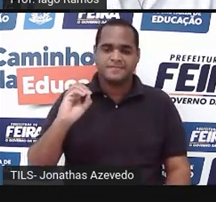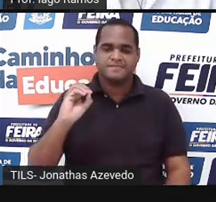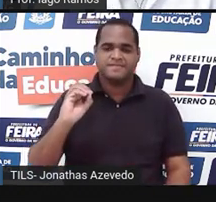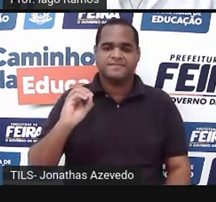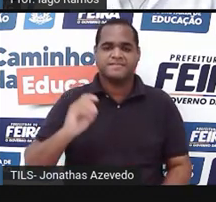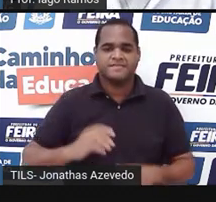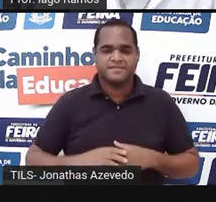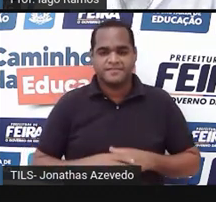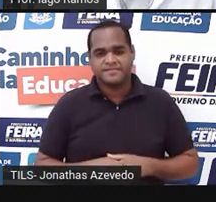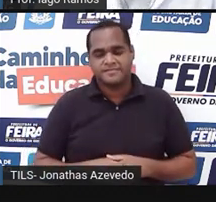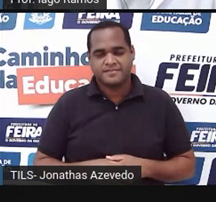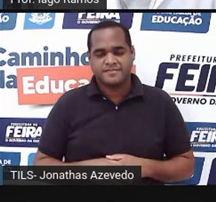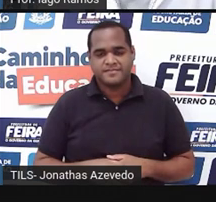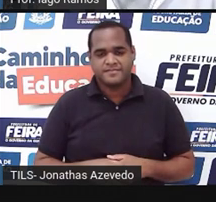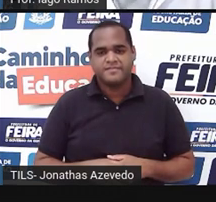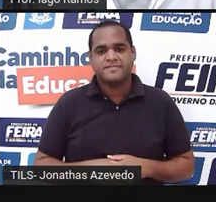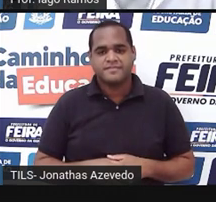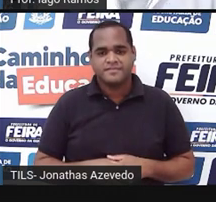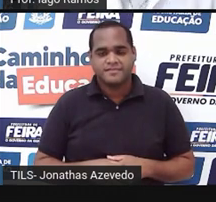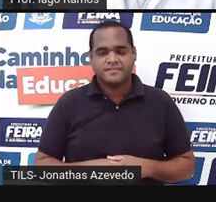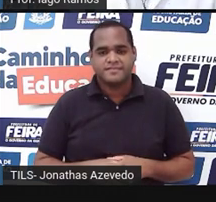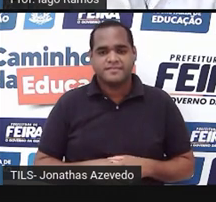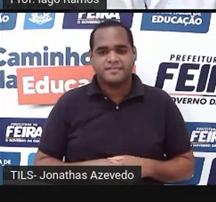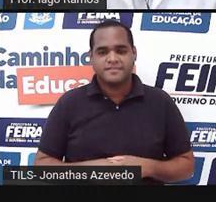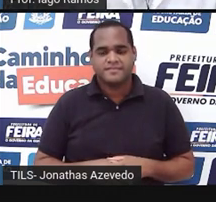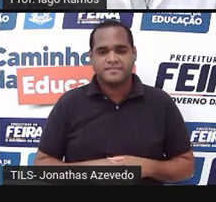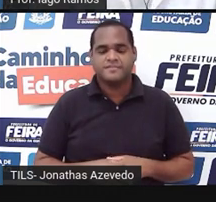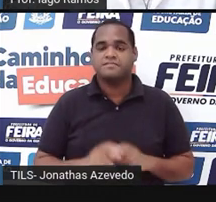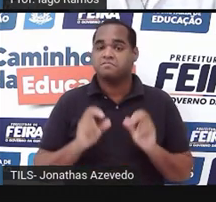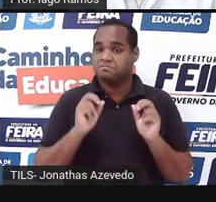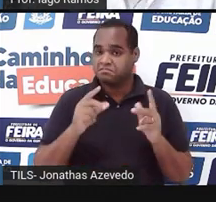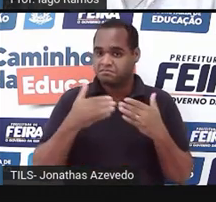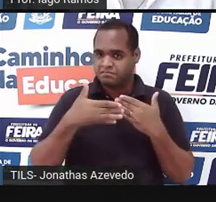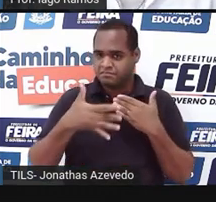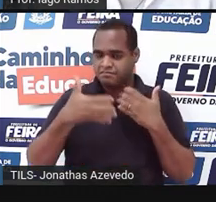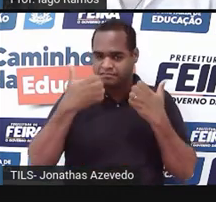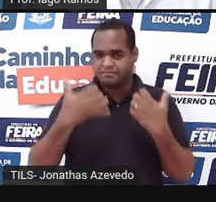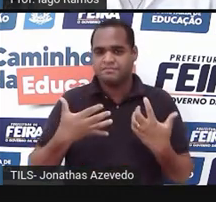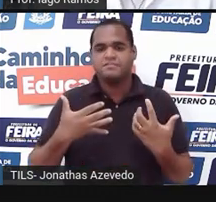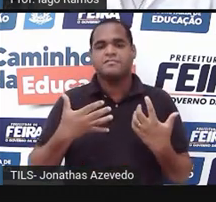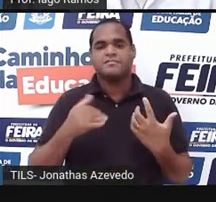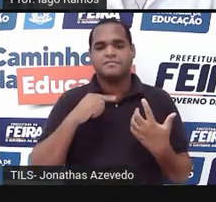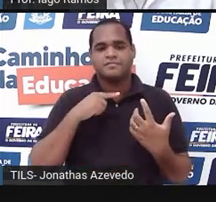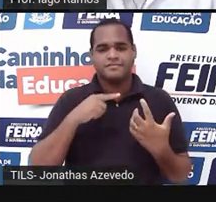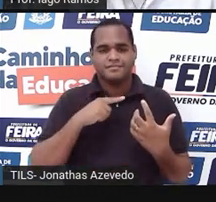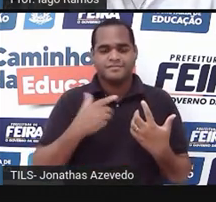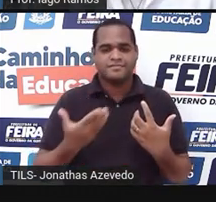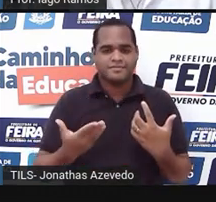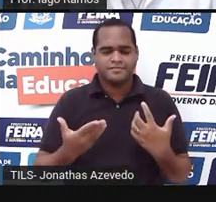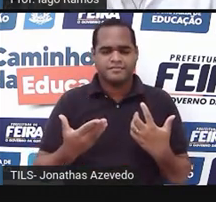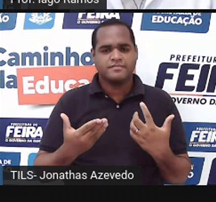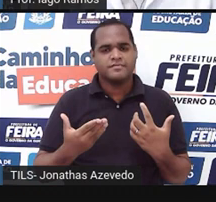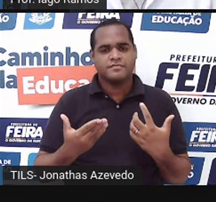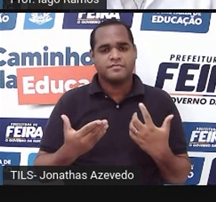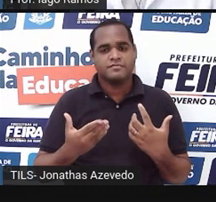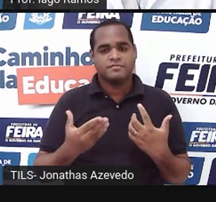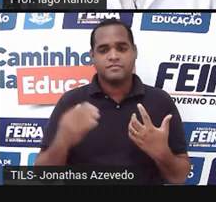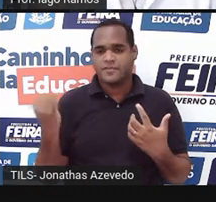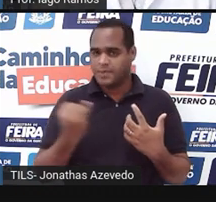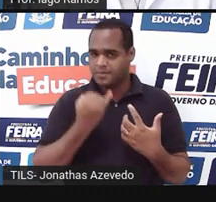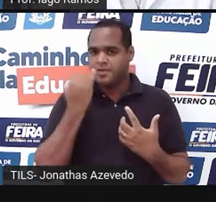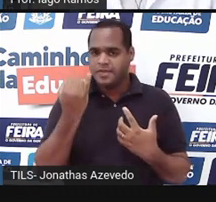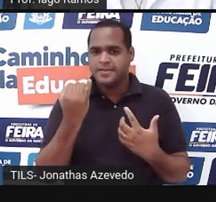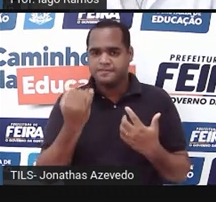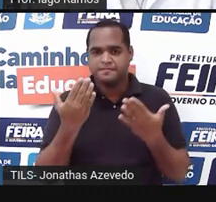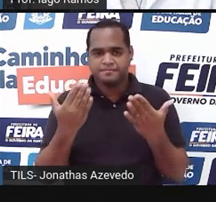60 centavos tá então diante de toda essa situação teve uma perguntinha